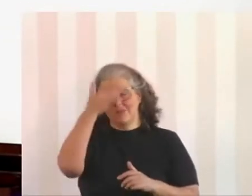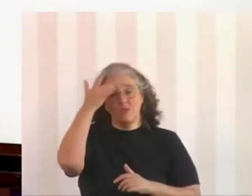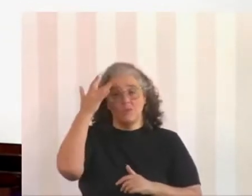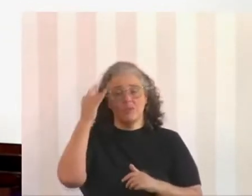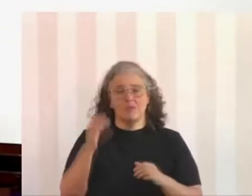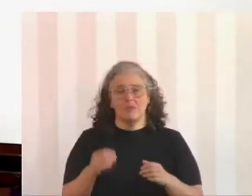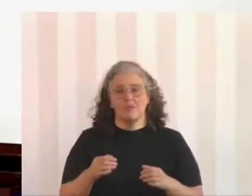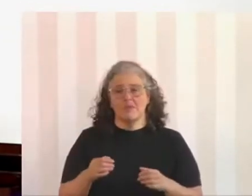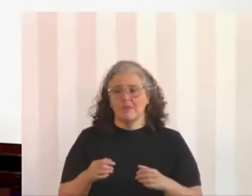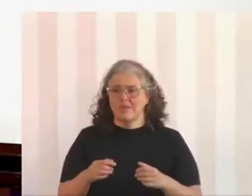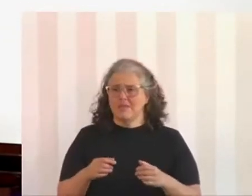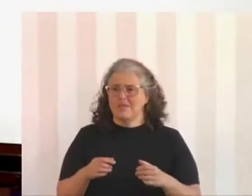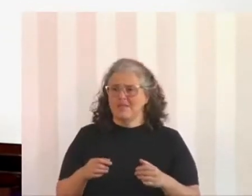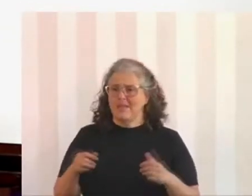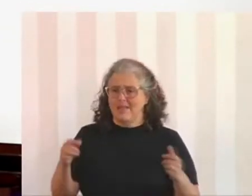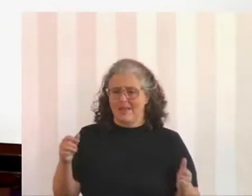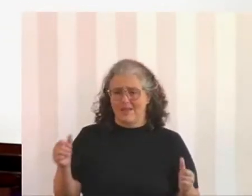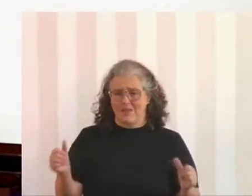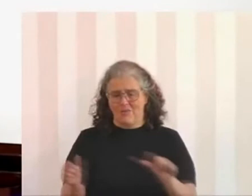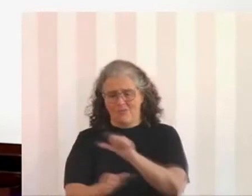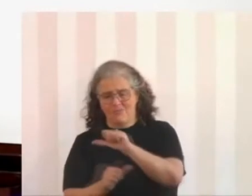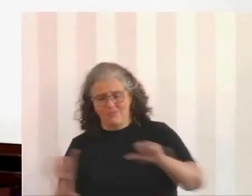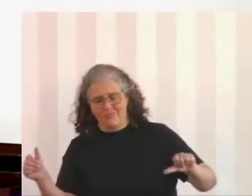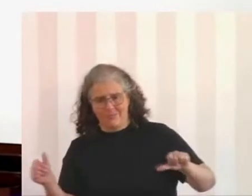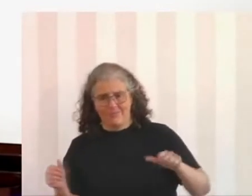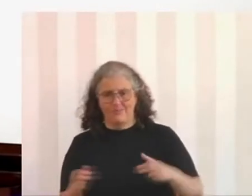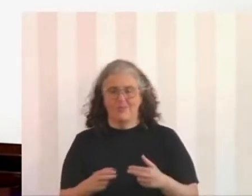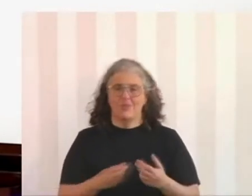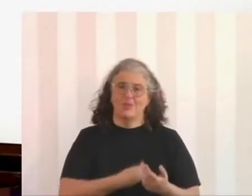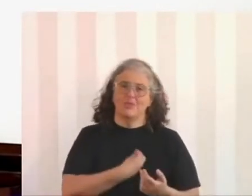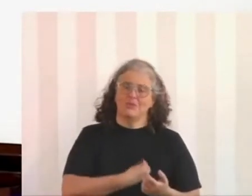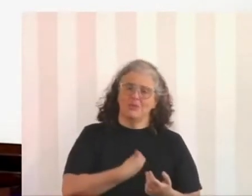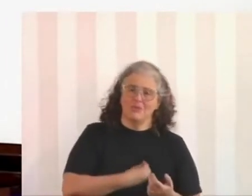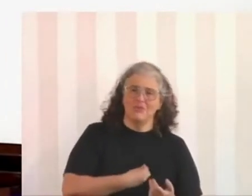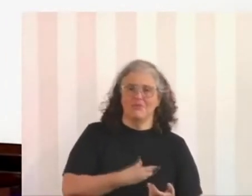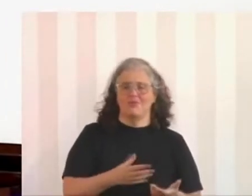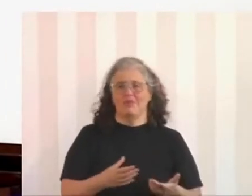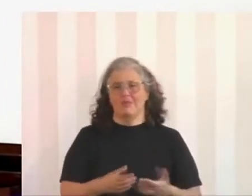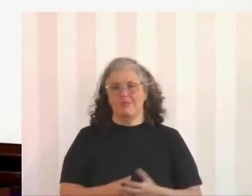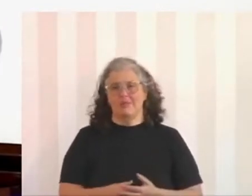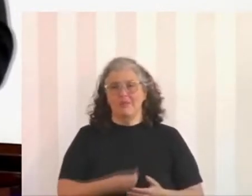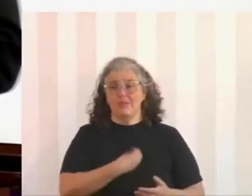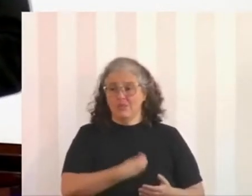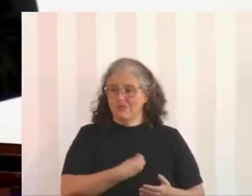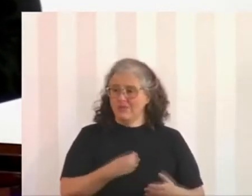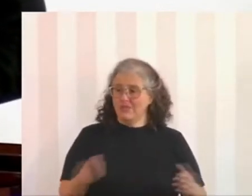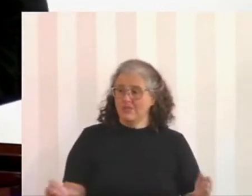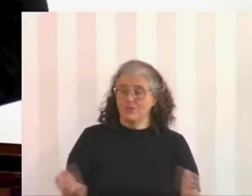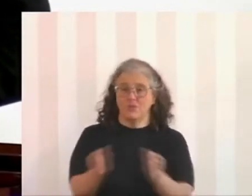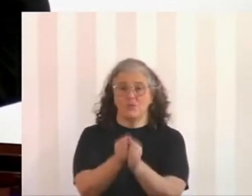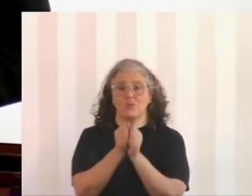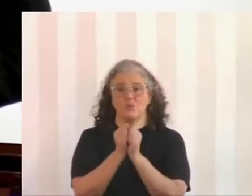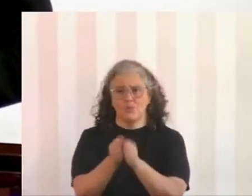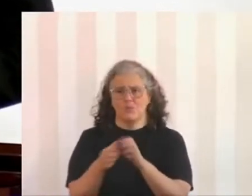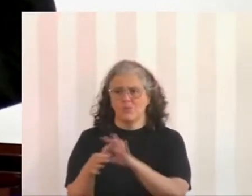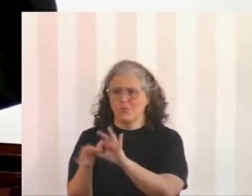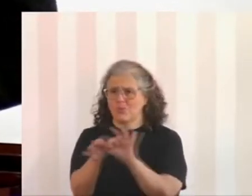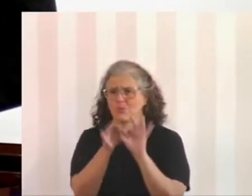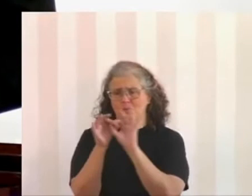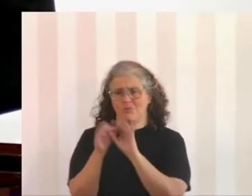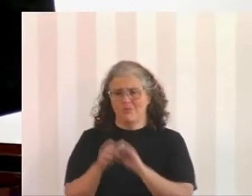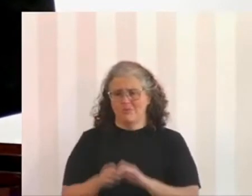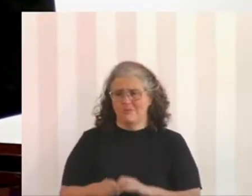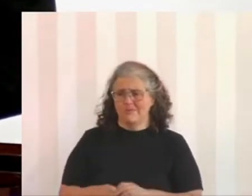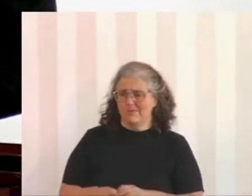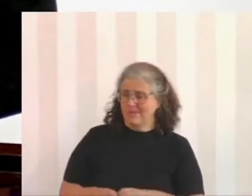o individualismo como necessidade de controle. Sabe, quando a gente fala, aquele ali tem um reizinho na barriga,